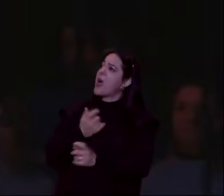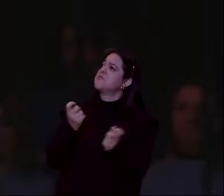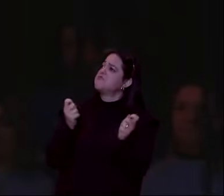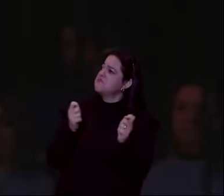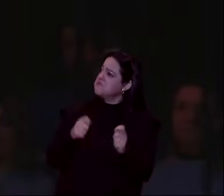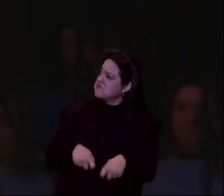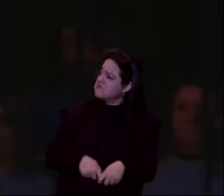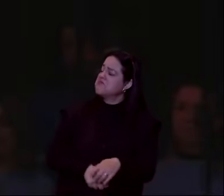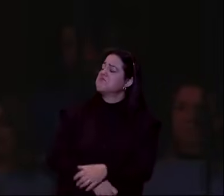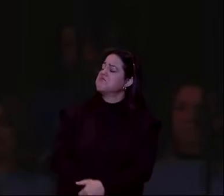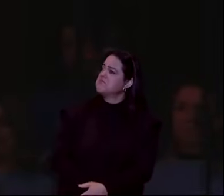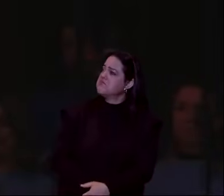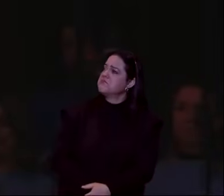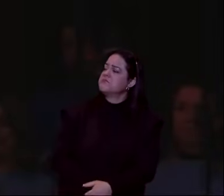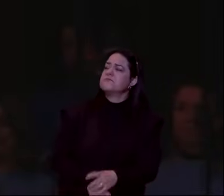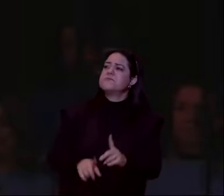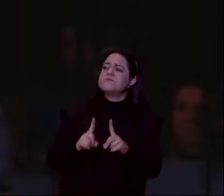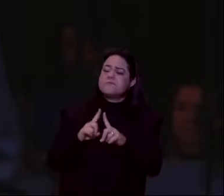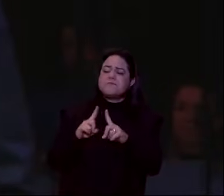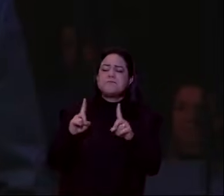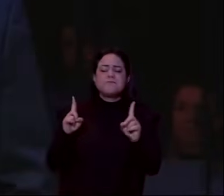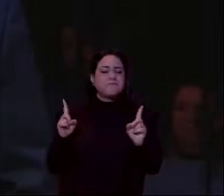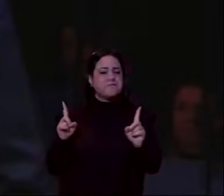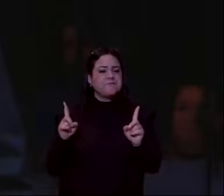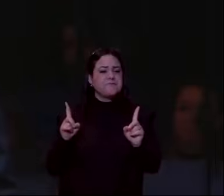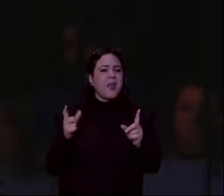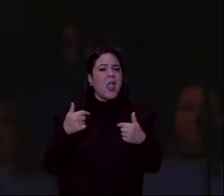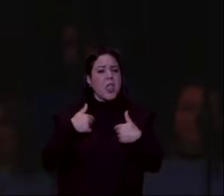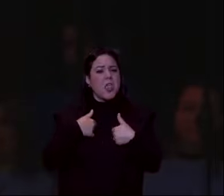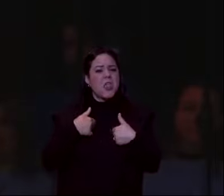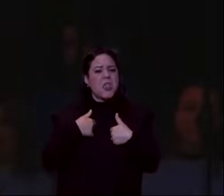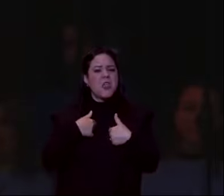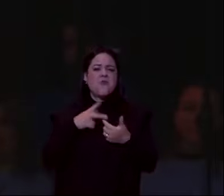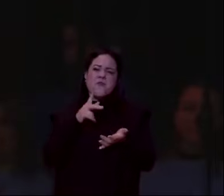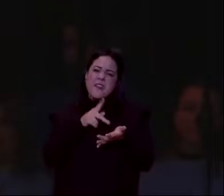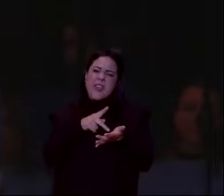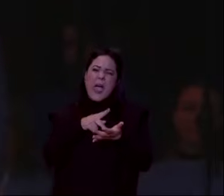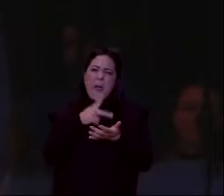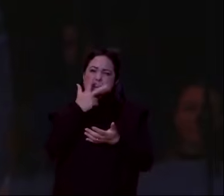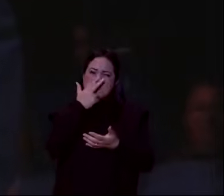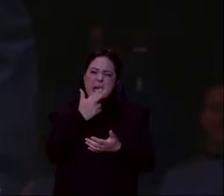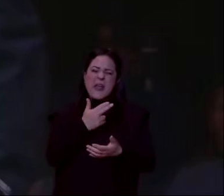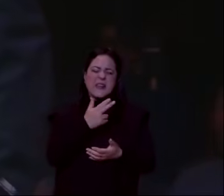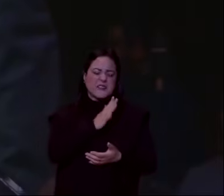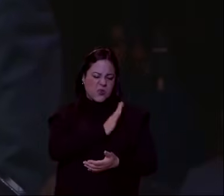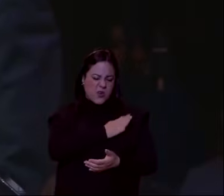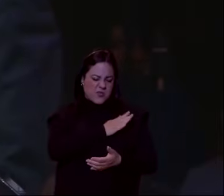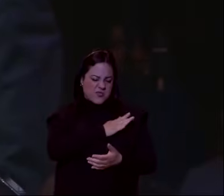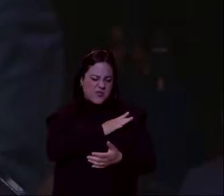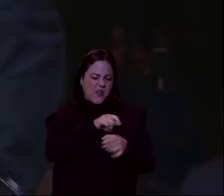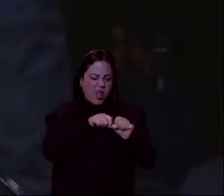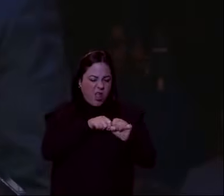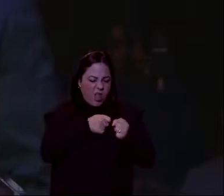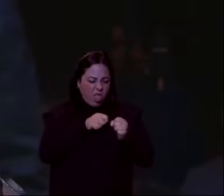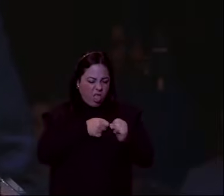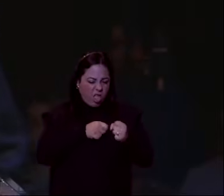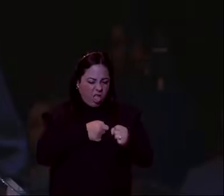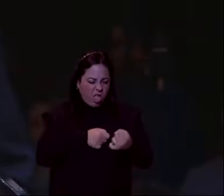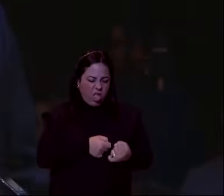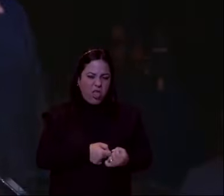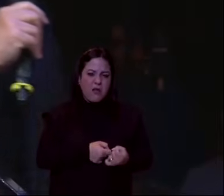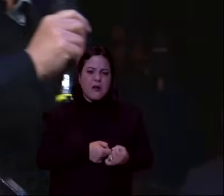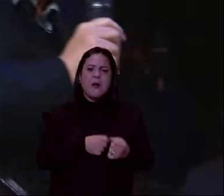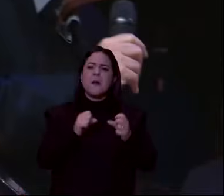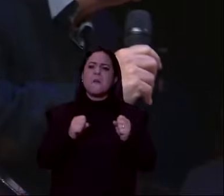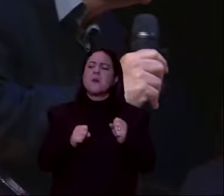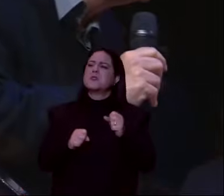vezes, mas eu estou tão quebradinho, Senhor, estou tão quebradinho. Se puder, Senhor, mandar